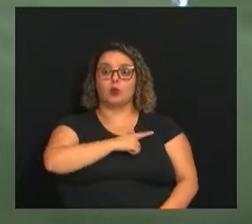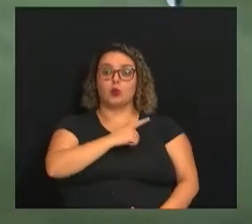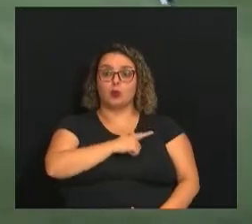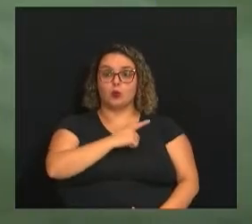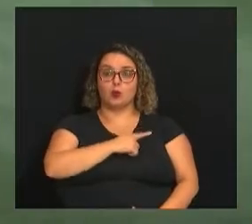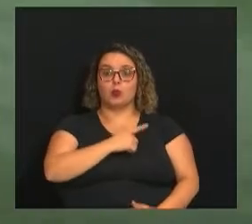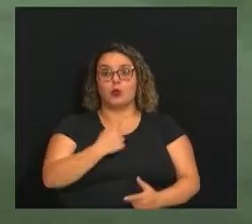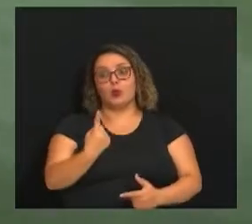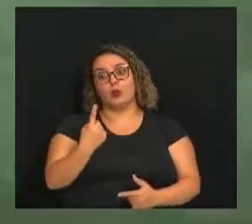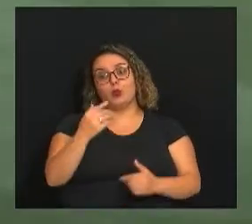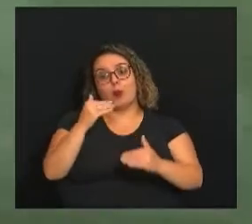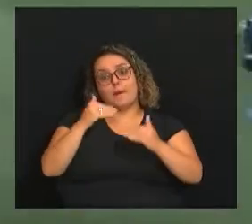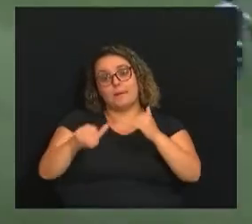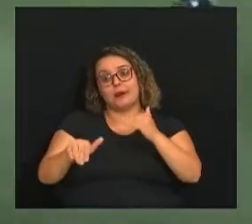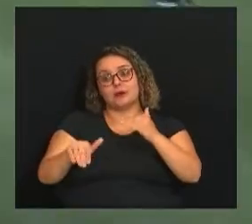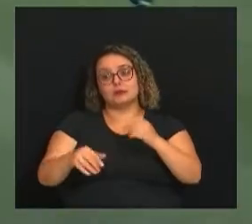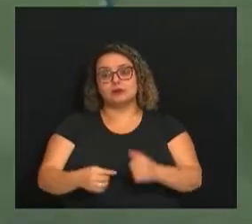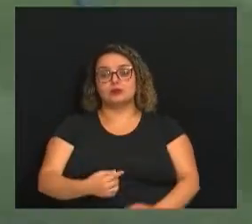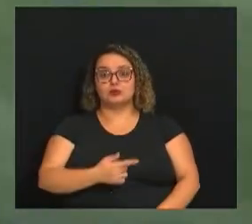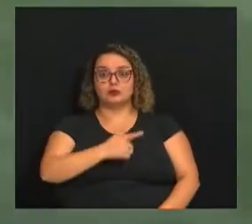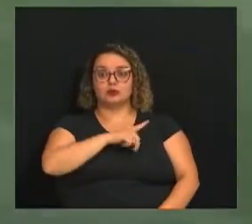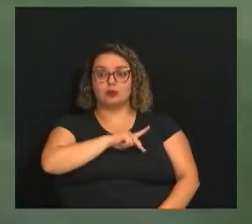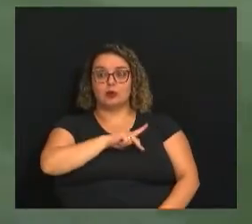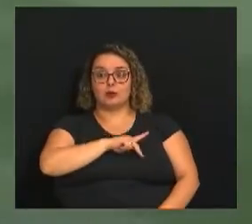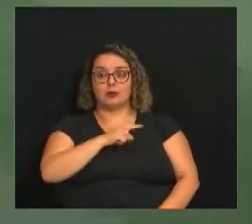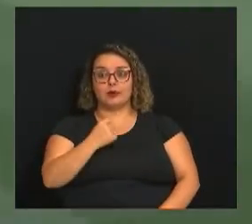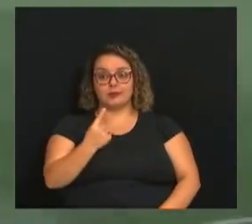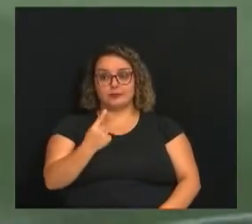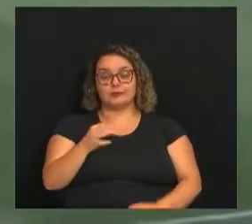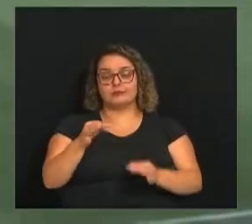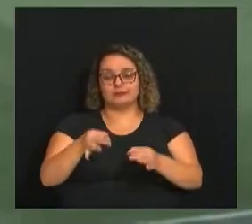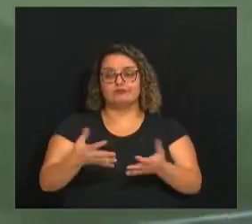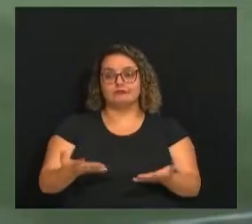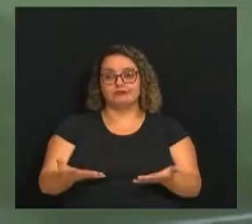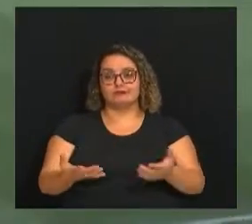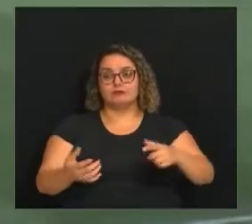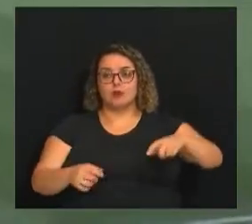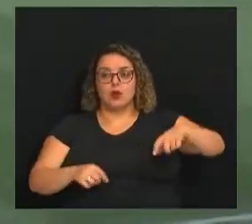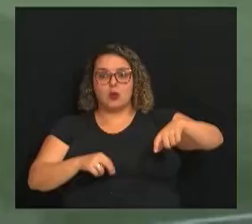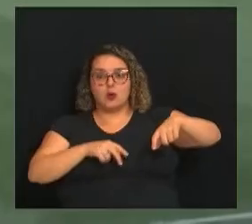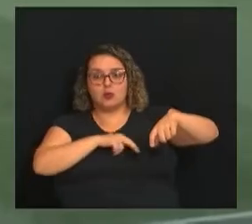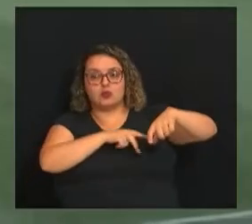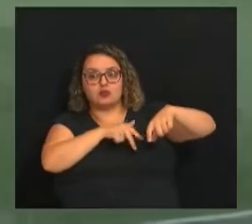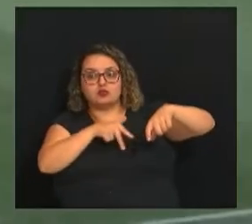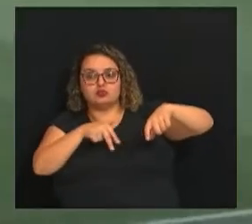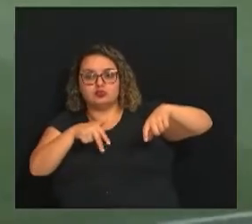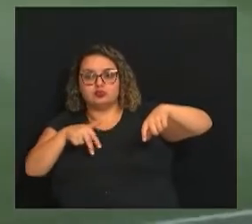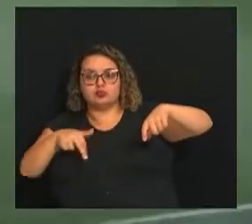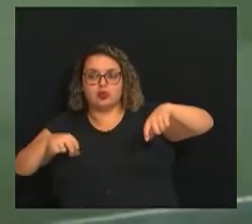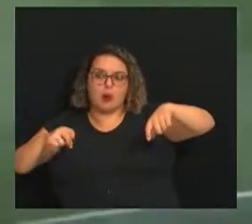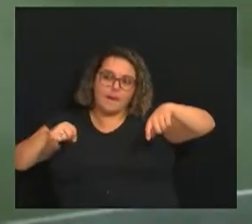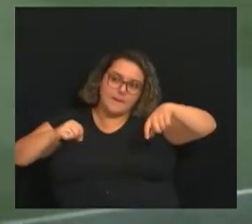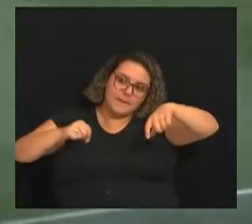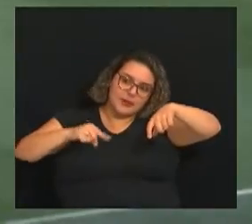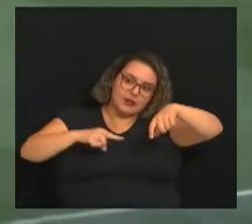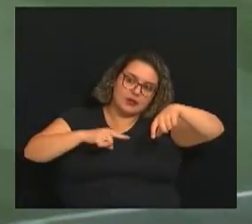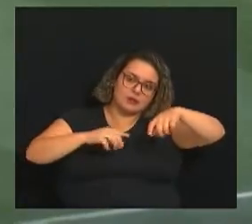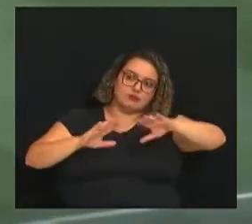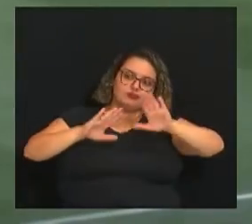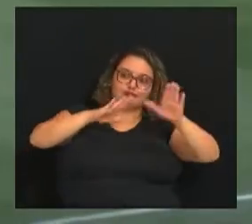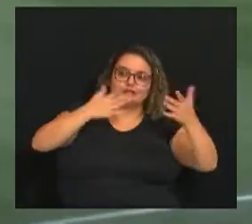Palmeiras ampliou com Wesley que chutou de fora da área. A bola bateu em Ronaldo Alves e enganou o